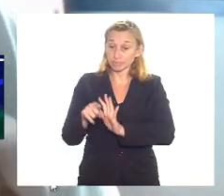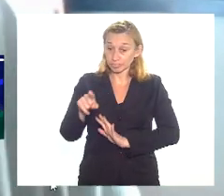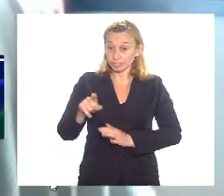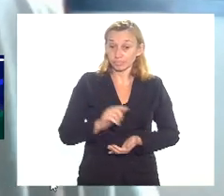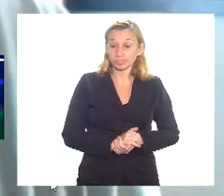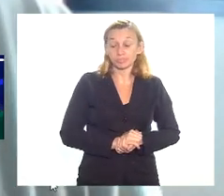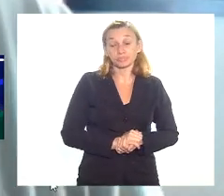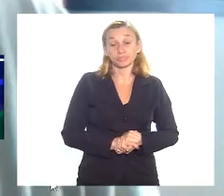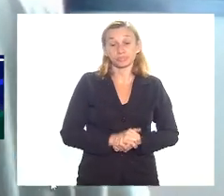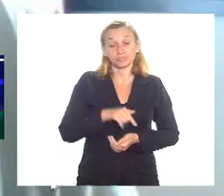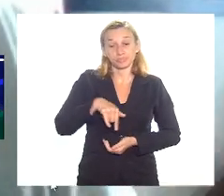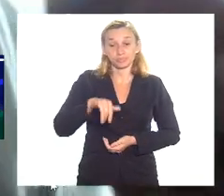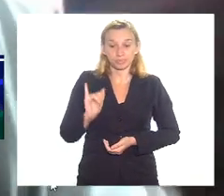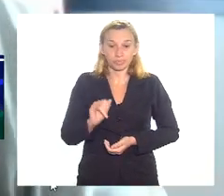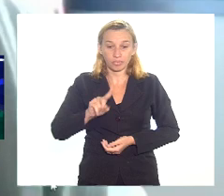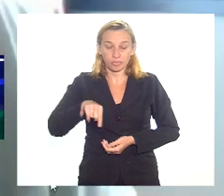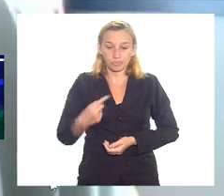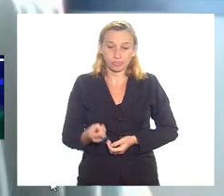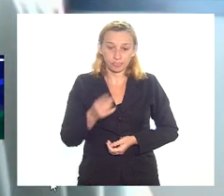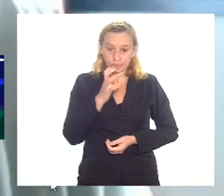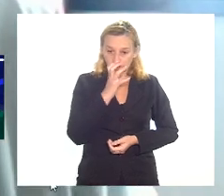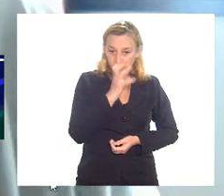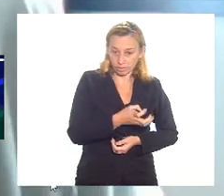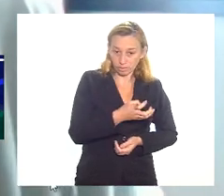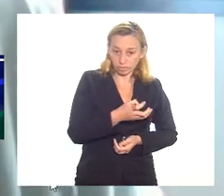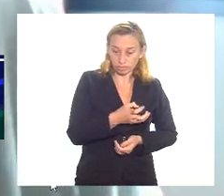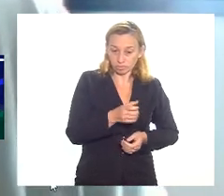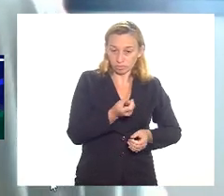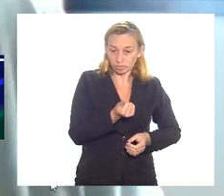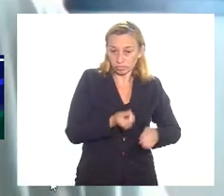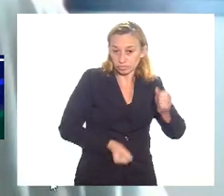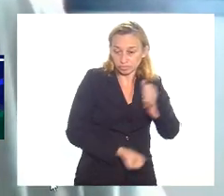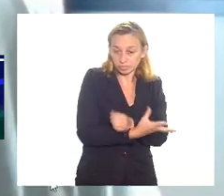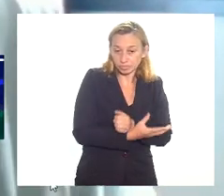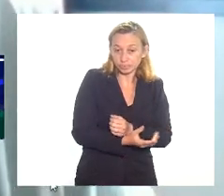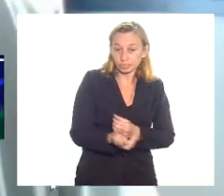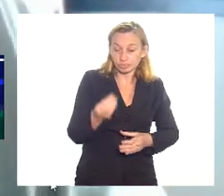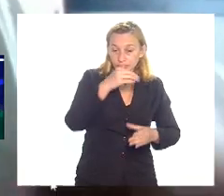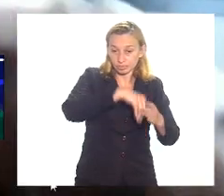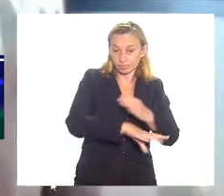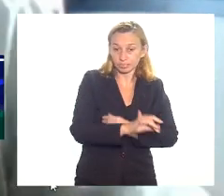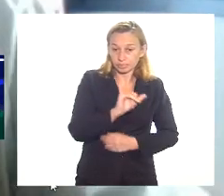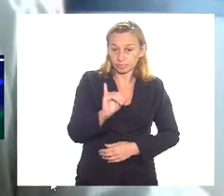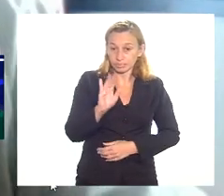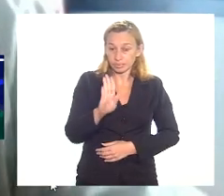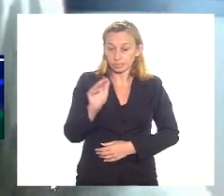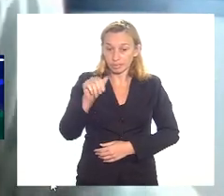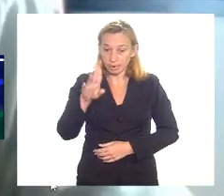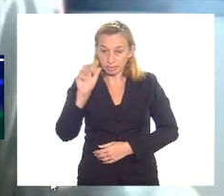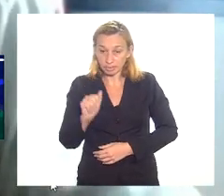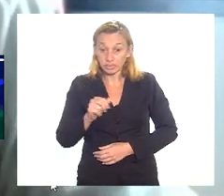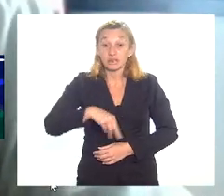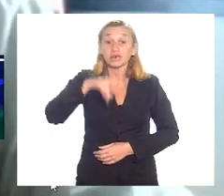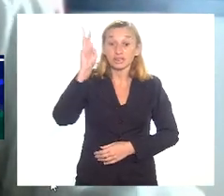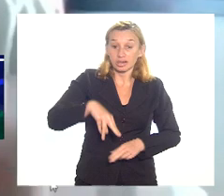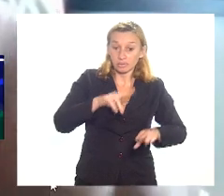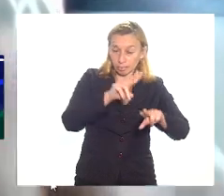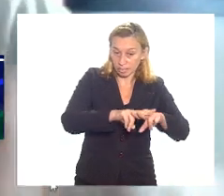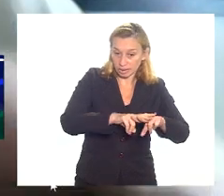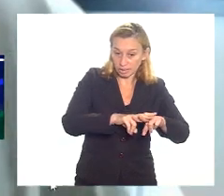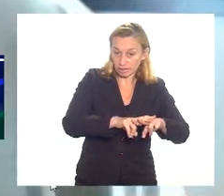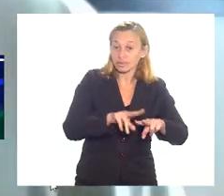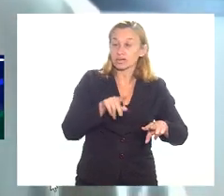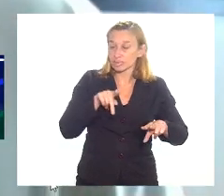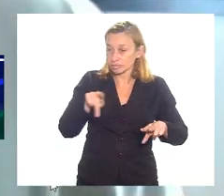Nova Iguaçu. Depois, quando a gente denunciou uma corrupção dentro do IBAMA, a Operação Euterp, quem foi prender os corruptos